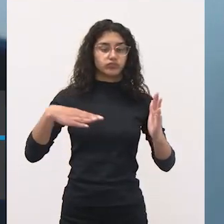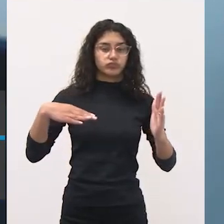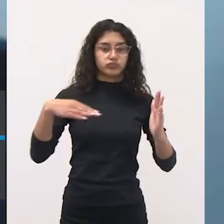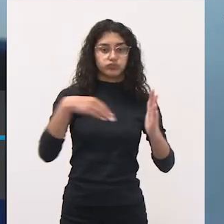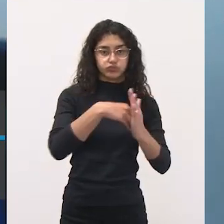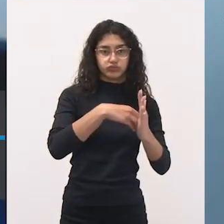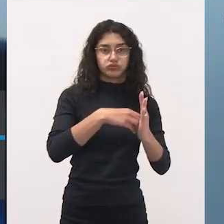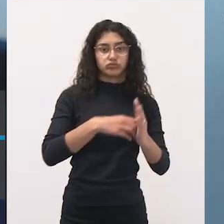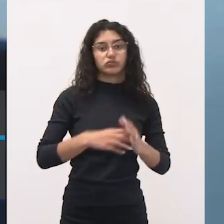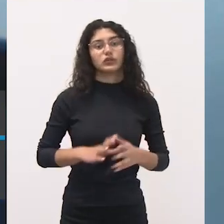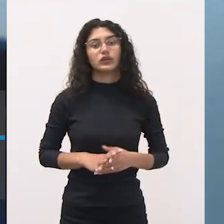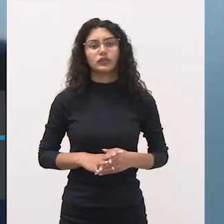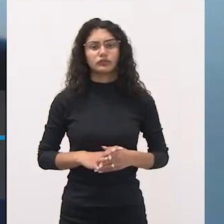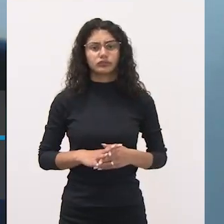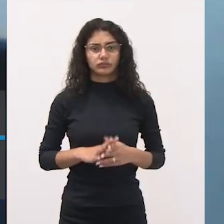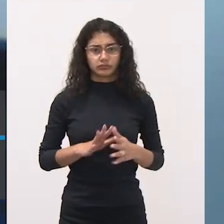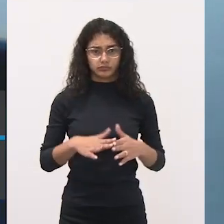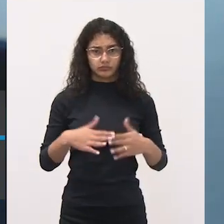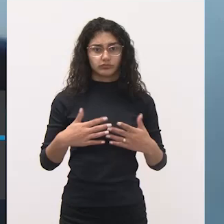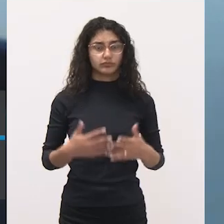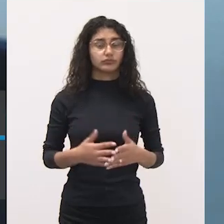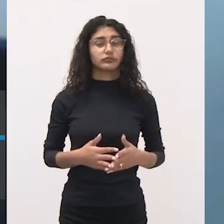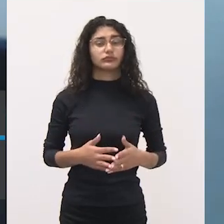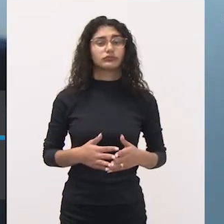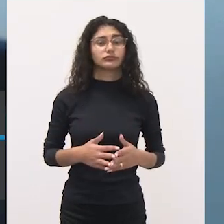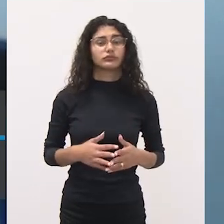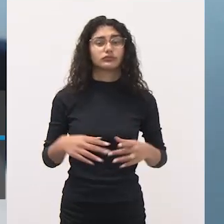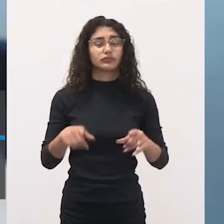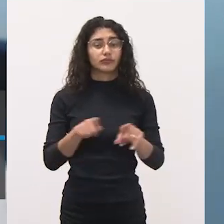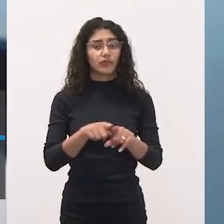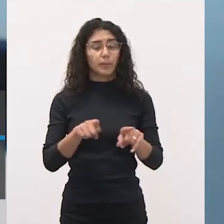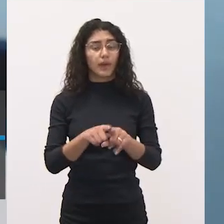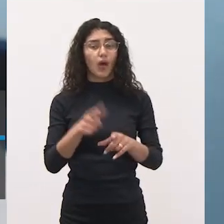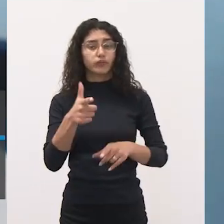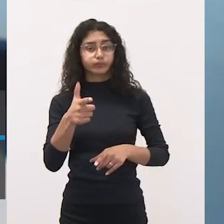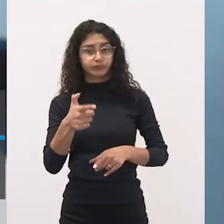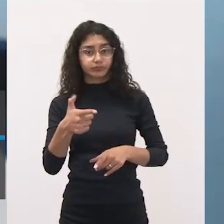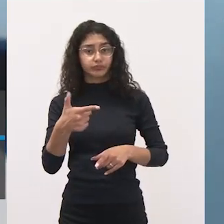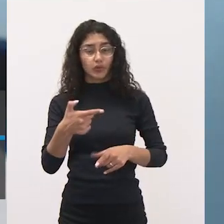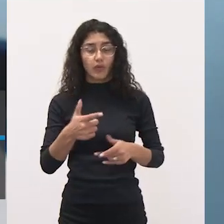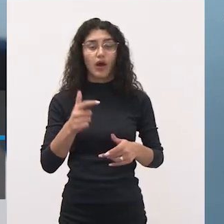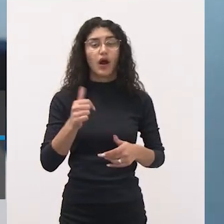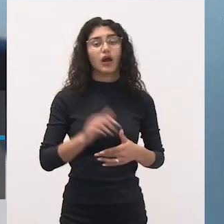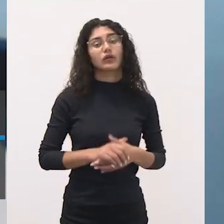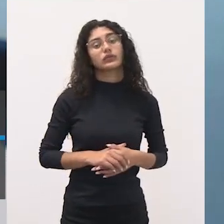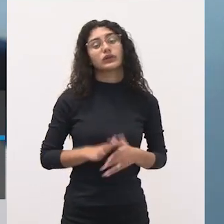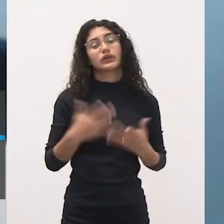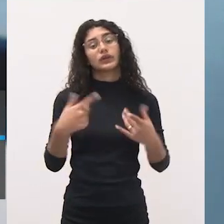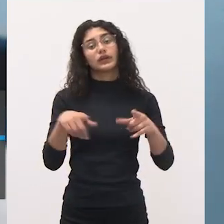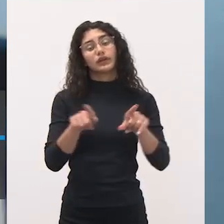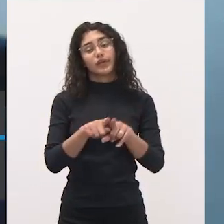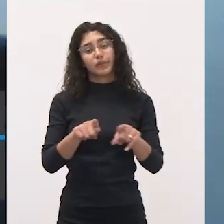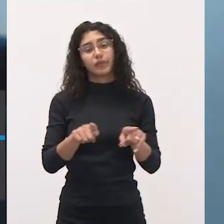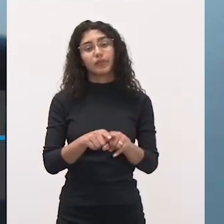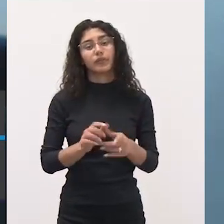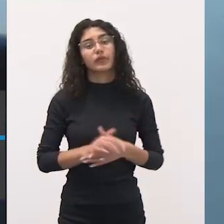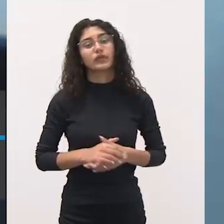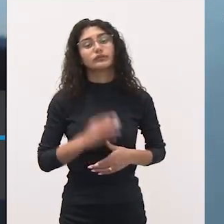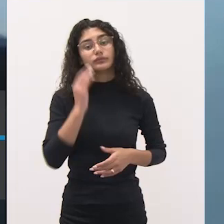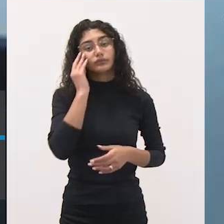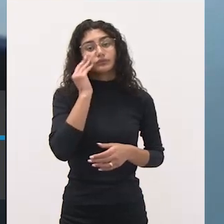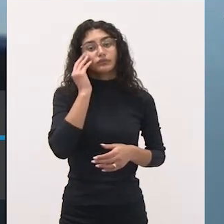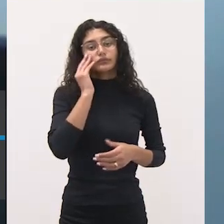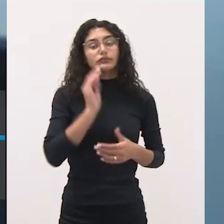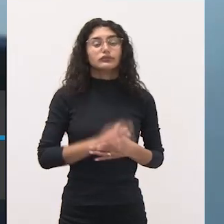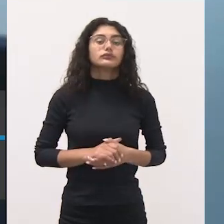arma branca, acidente com arma de fogo, né? Com tentativa